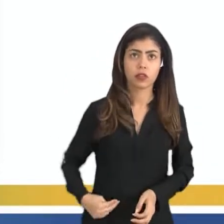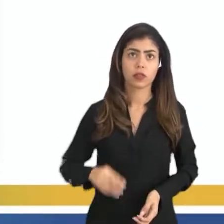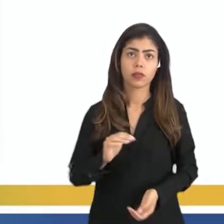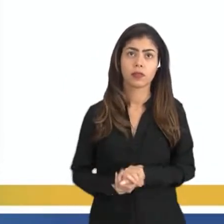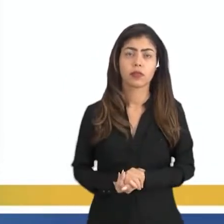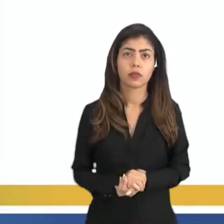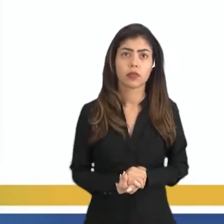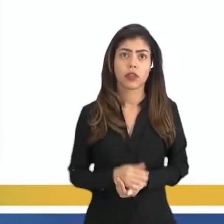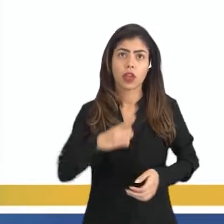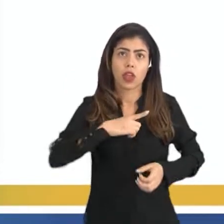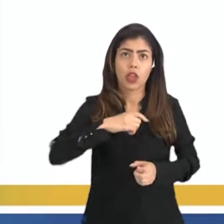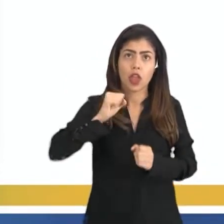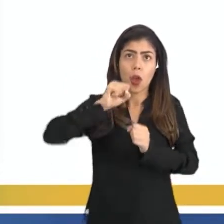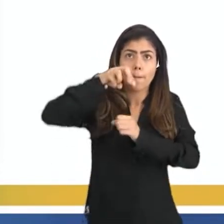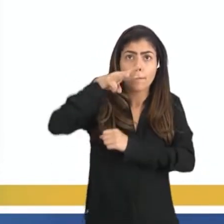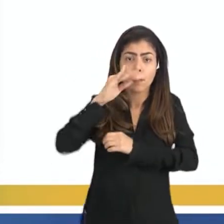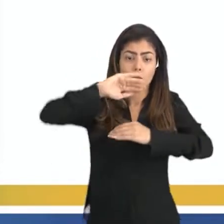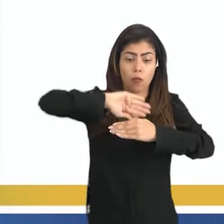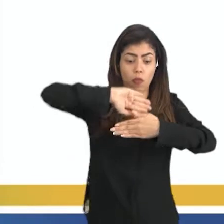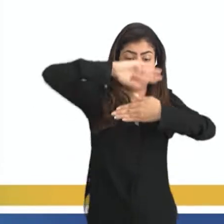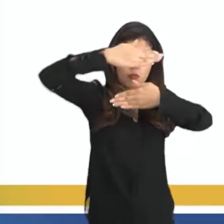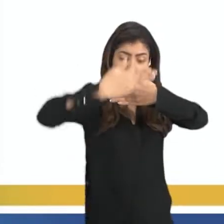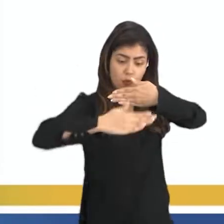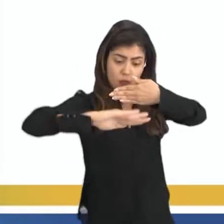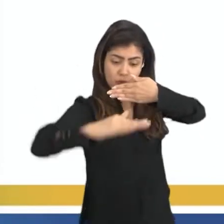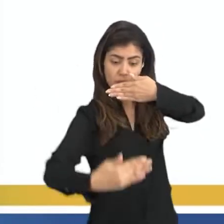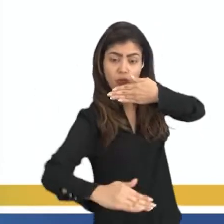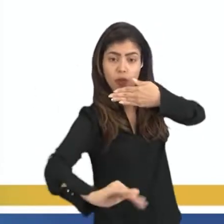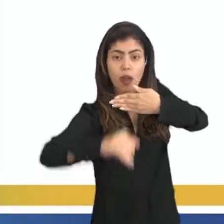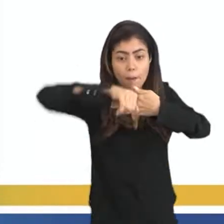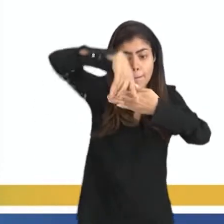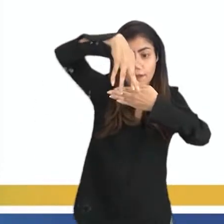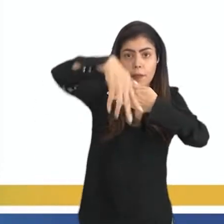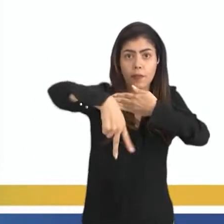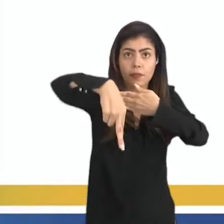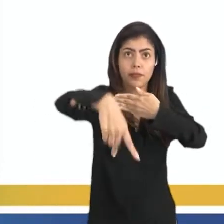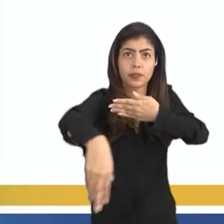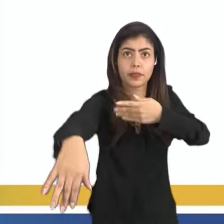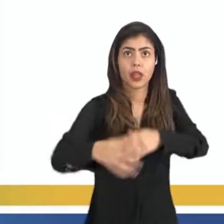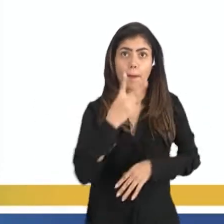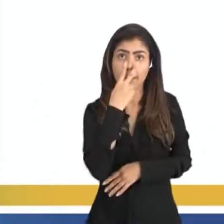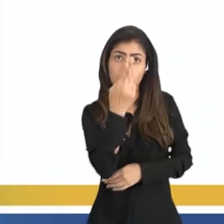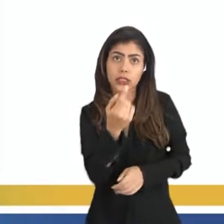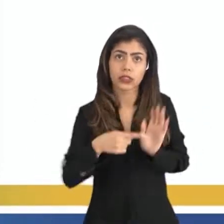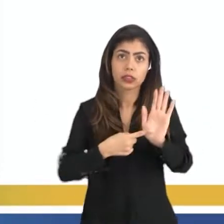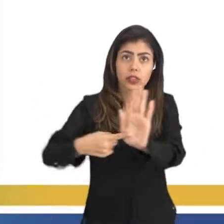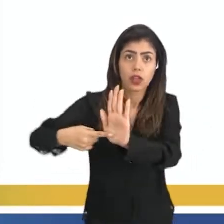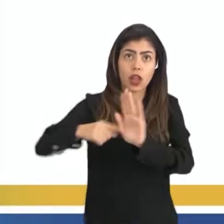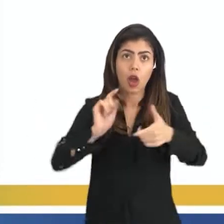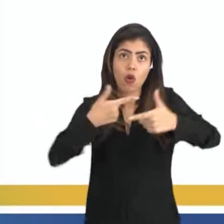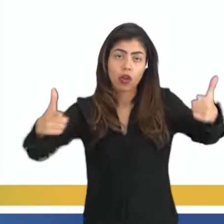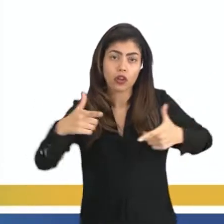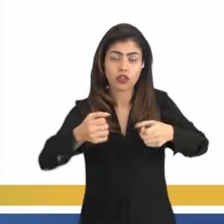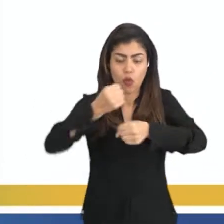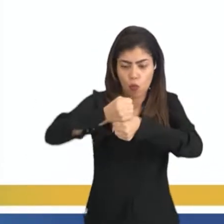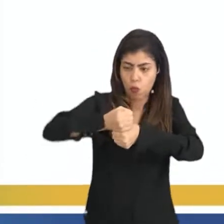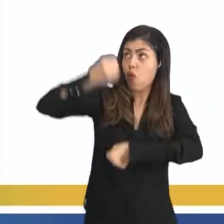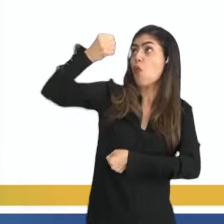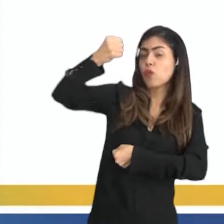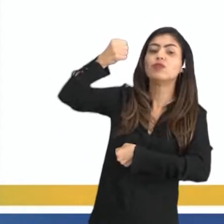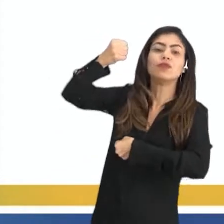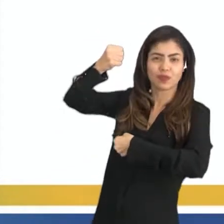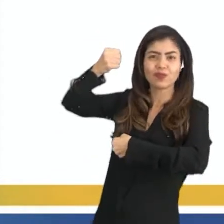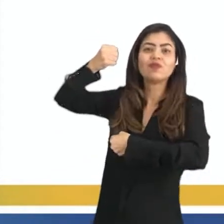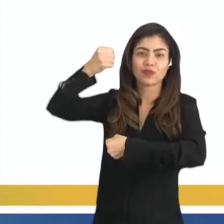se atiravam de muralhas e torres, né, empunhando um dispositivo semelhante a um grande guarda-chuva,